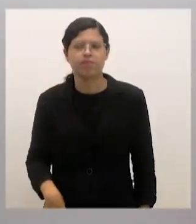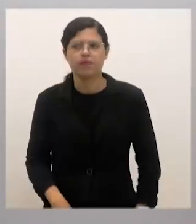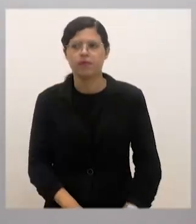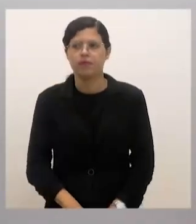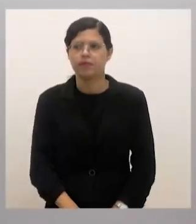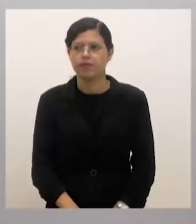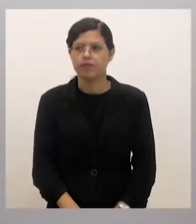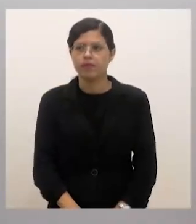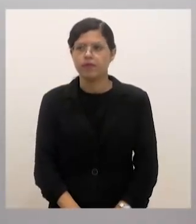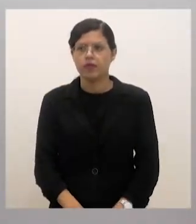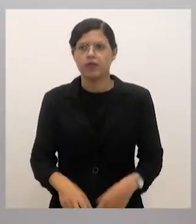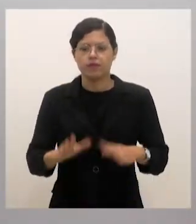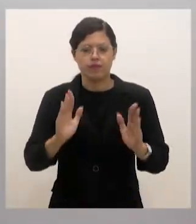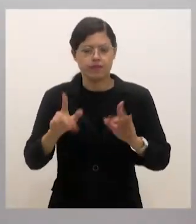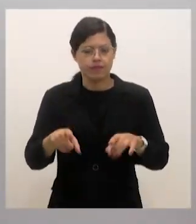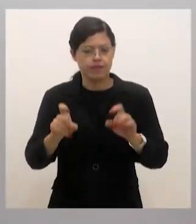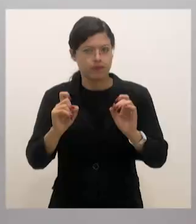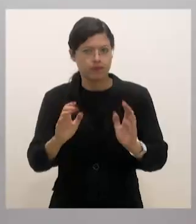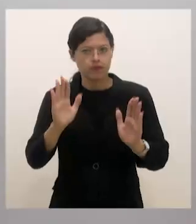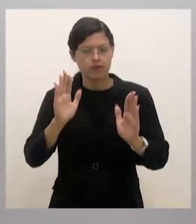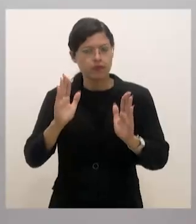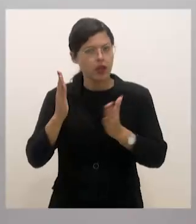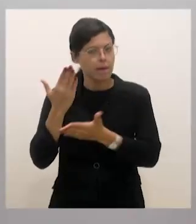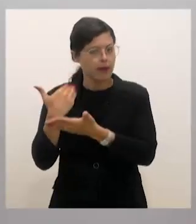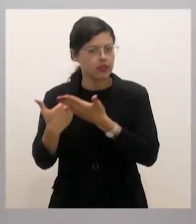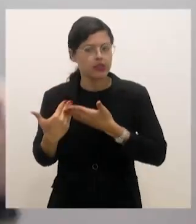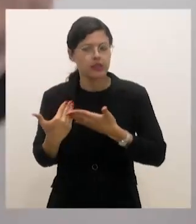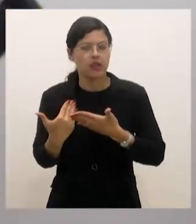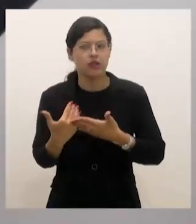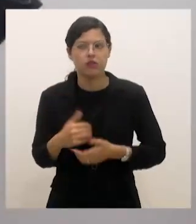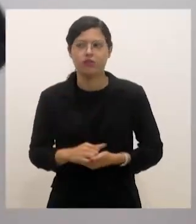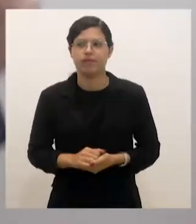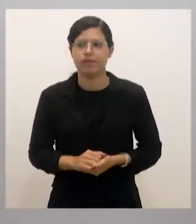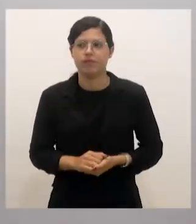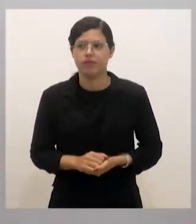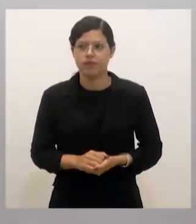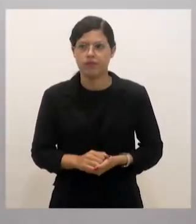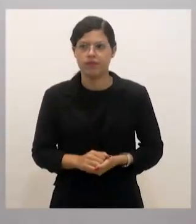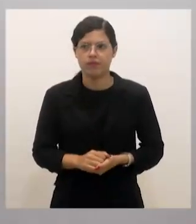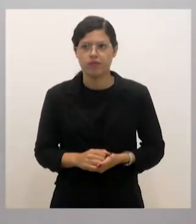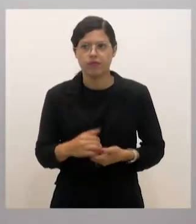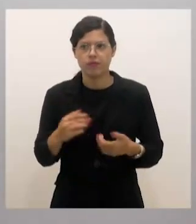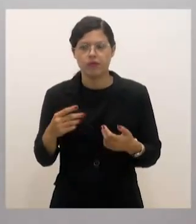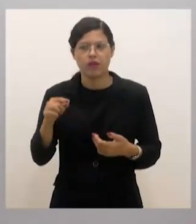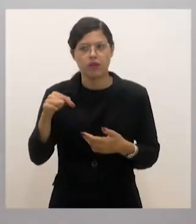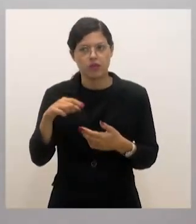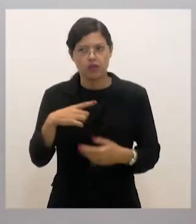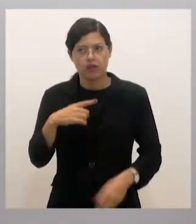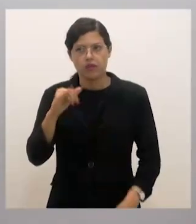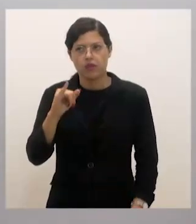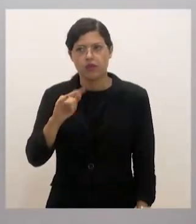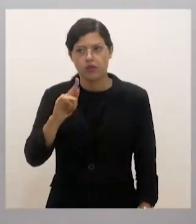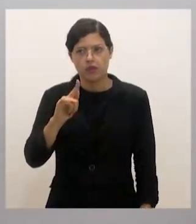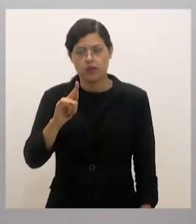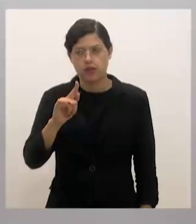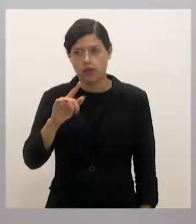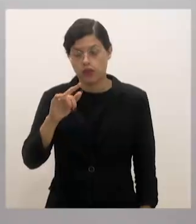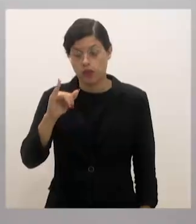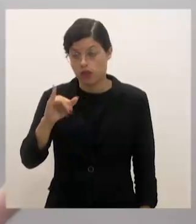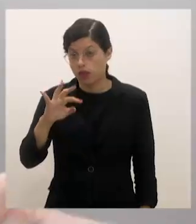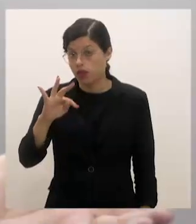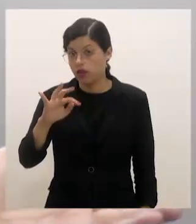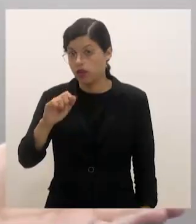que, na legislatura passada, se fundiu em Itaguaí uma embarcação para